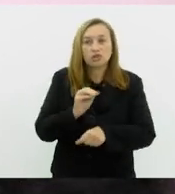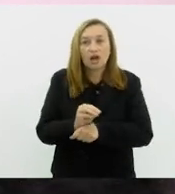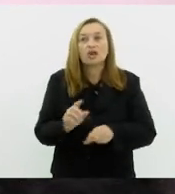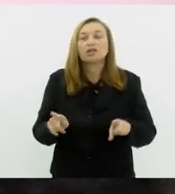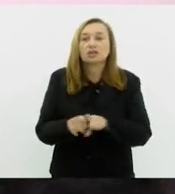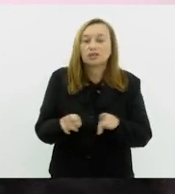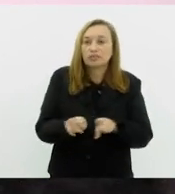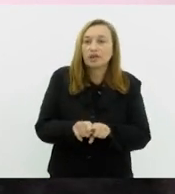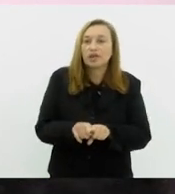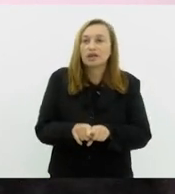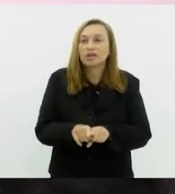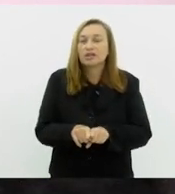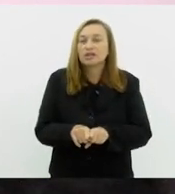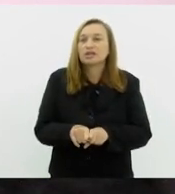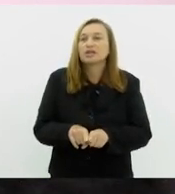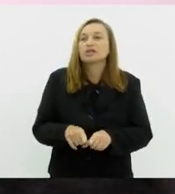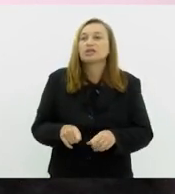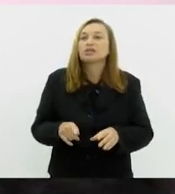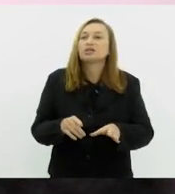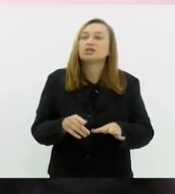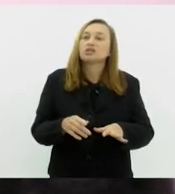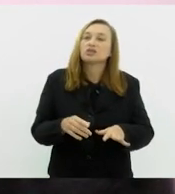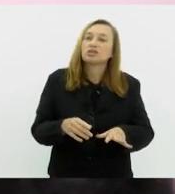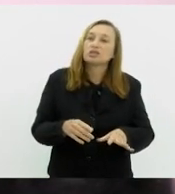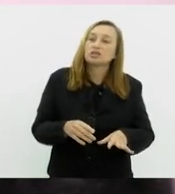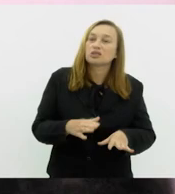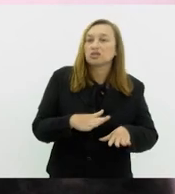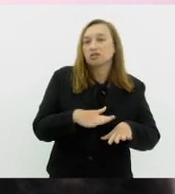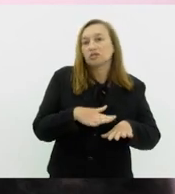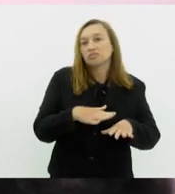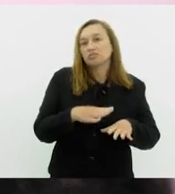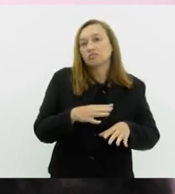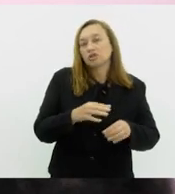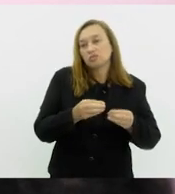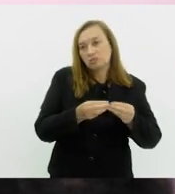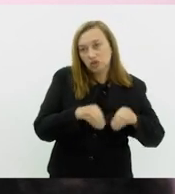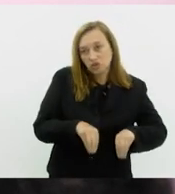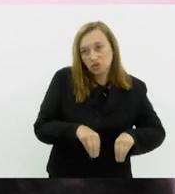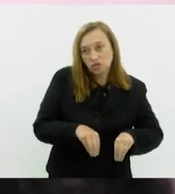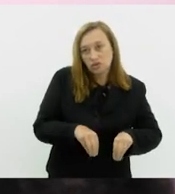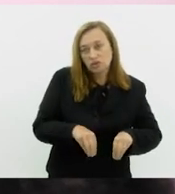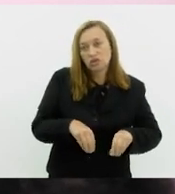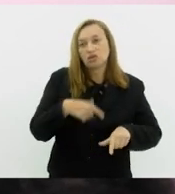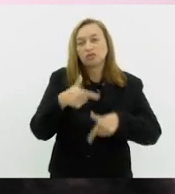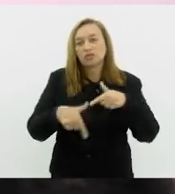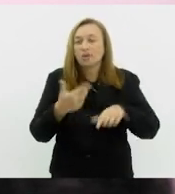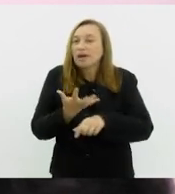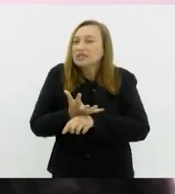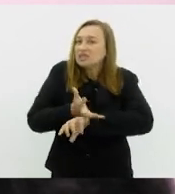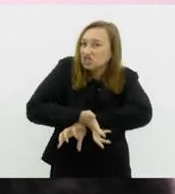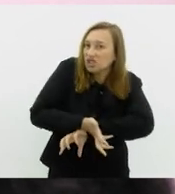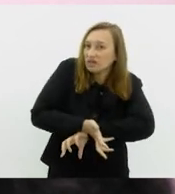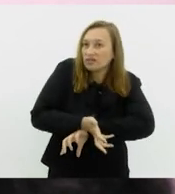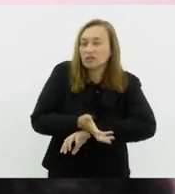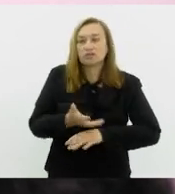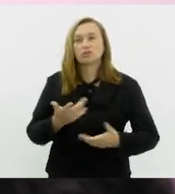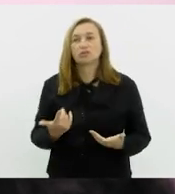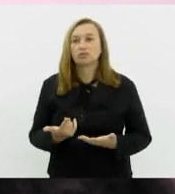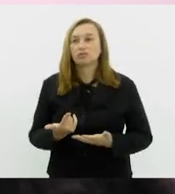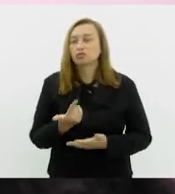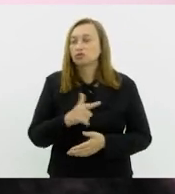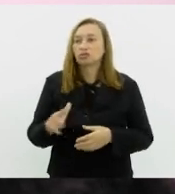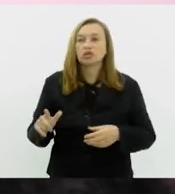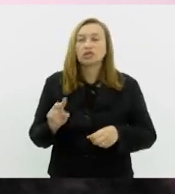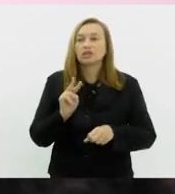aquelas que estão sendo, mais uma vez, precarizadas. Elas são também aquelas que estão no trabalho análogo à escravidão, então, muitas vezes, sem nenhuma